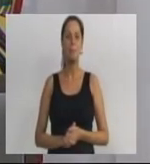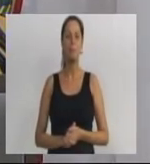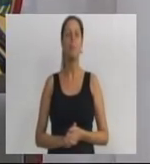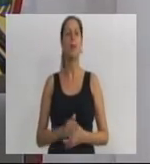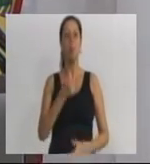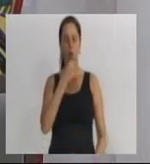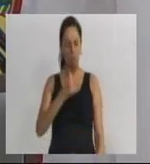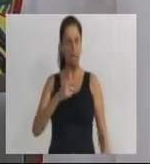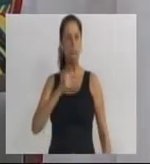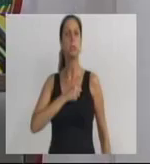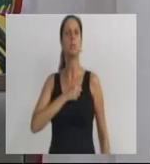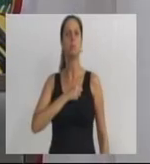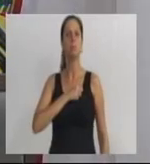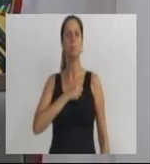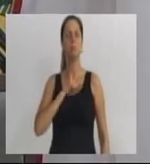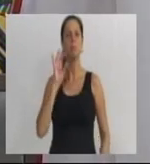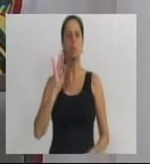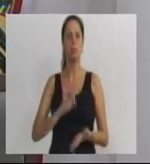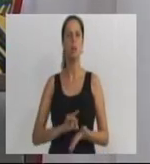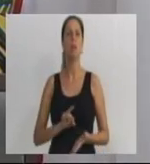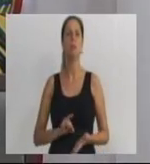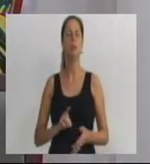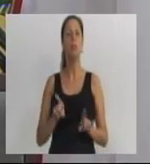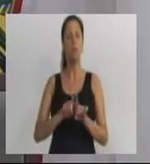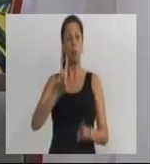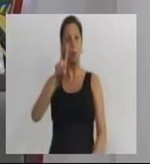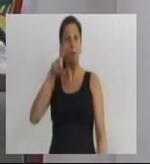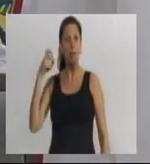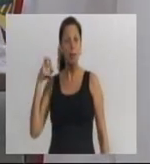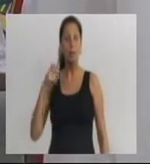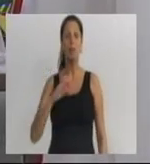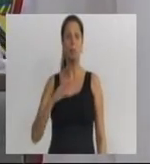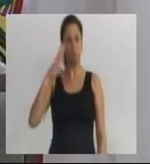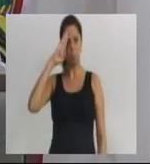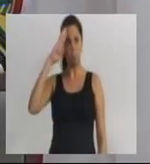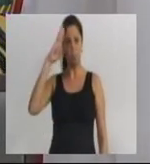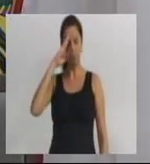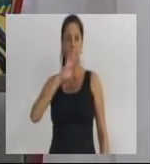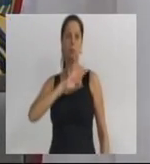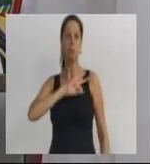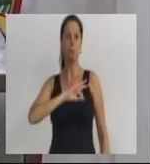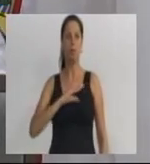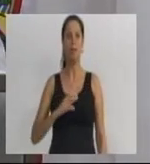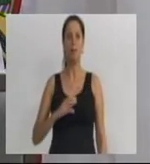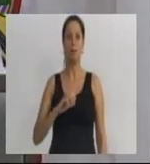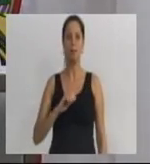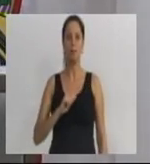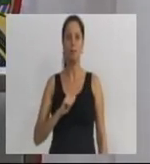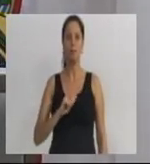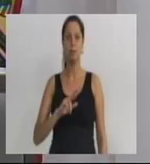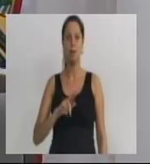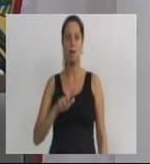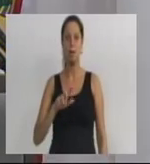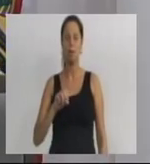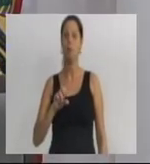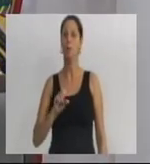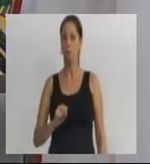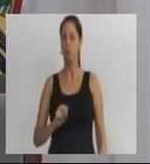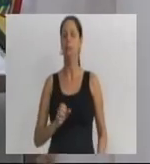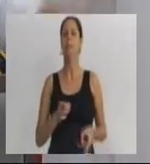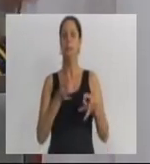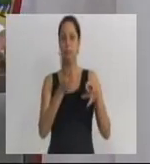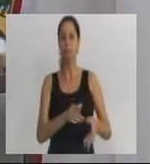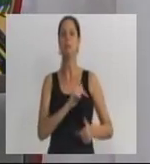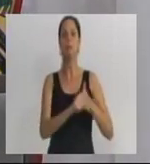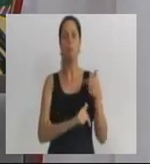Atitude agora do ex-comandante, tenente-coronel Carlos Alberto Fritz Bueno, é